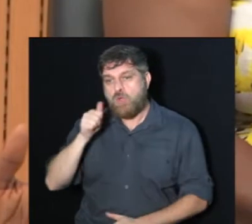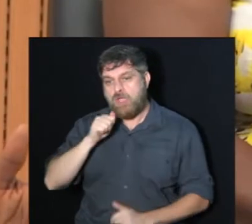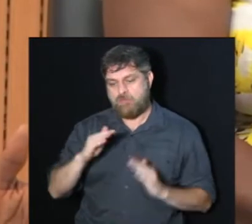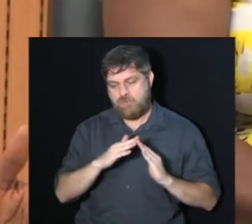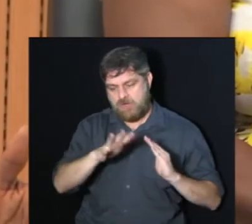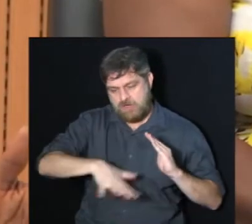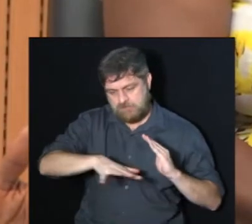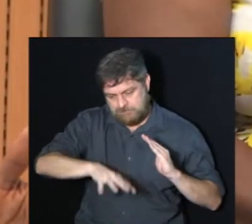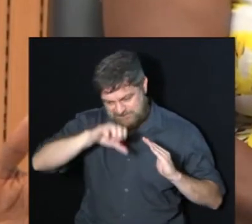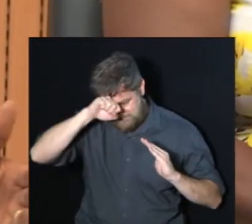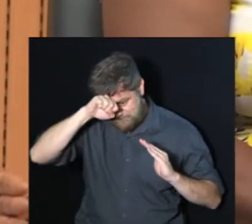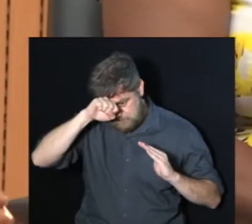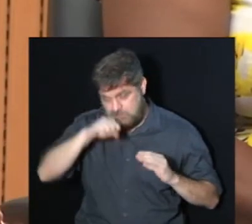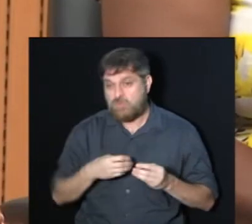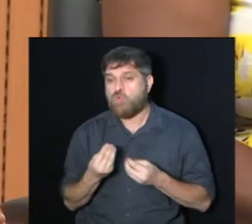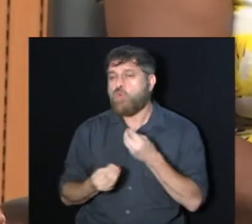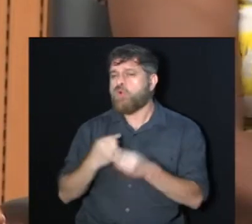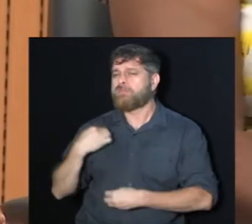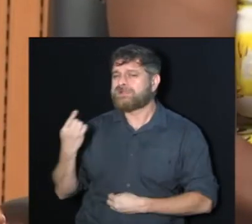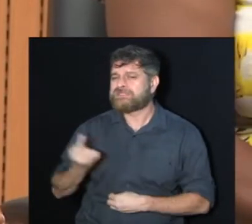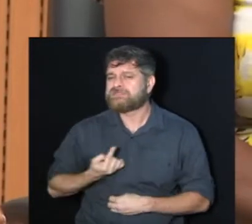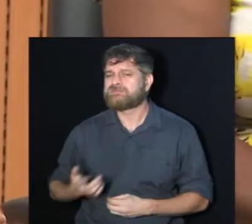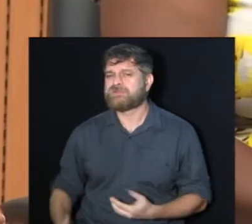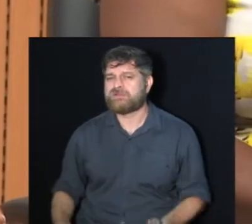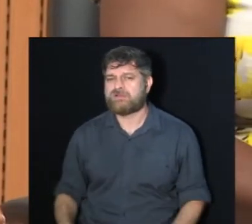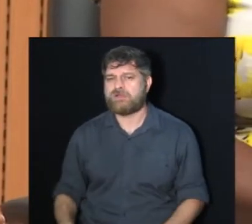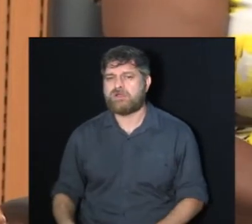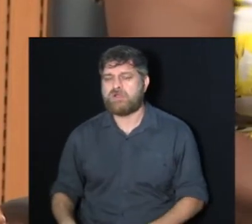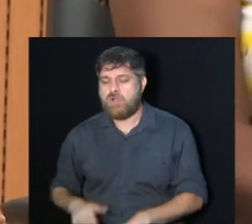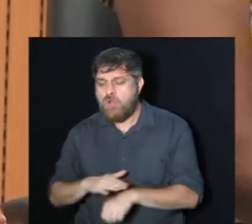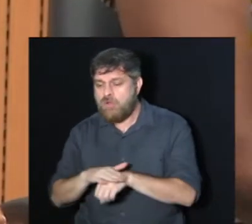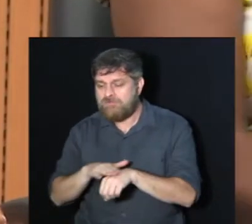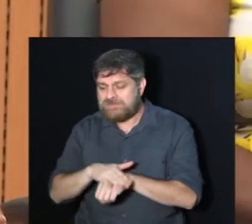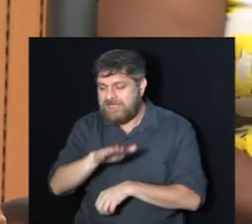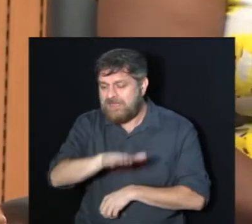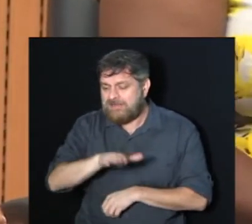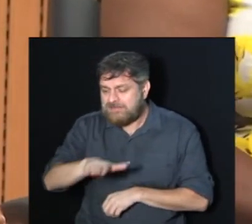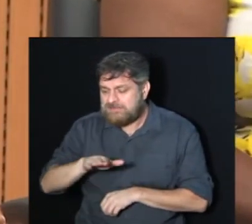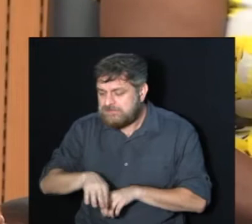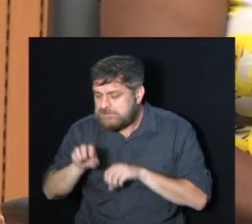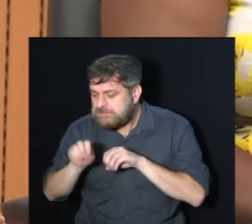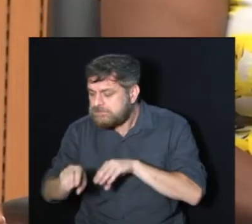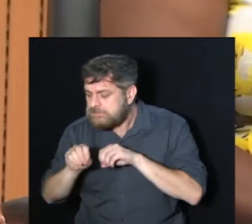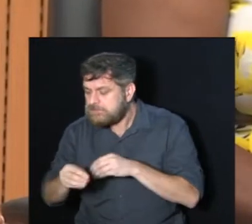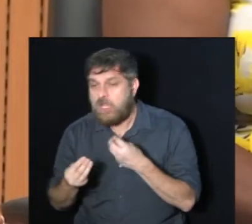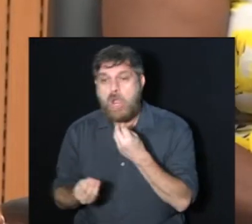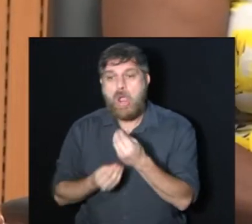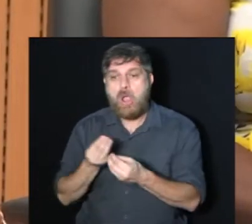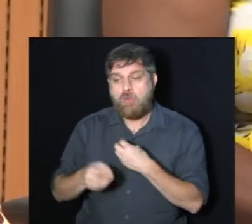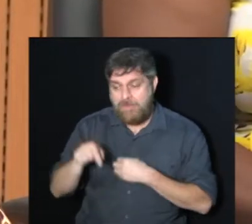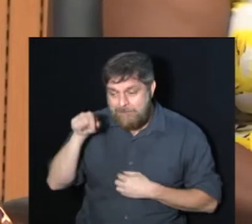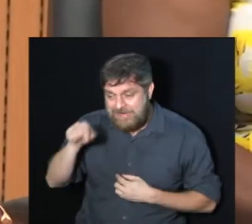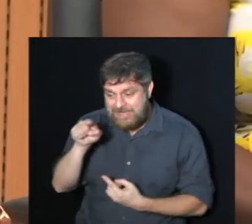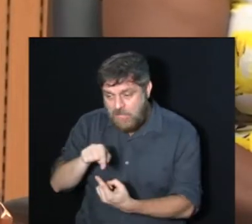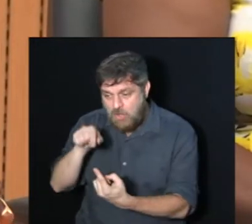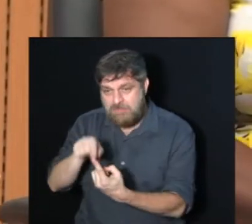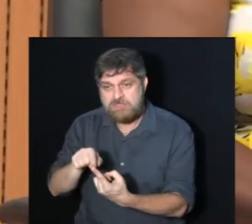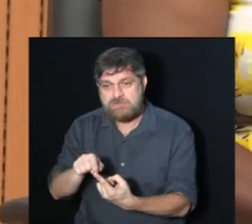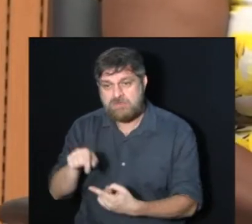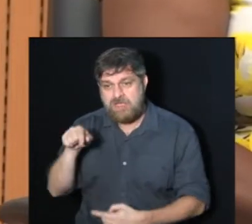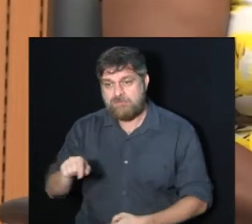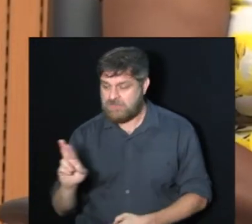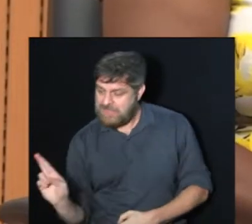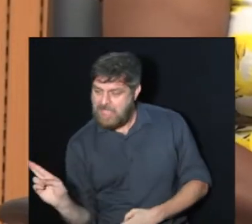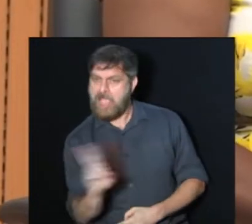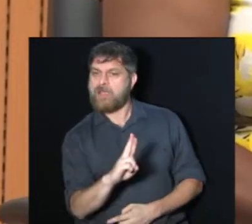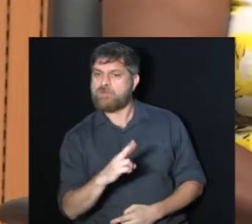gente faz isso? Como é que nós vamos conversar com as nossas crianças para que as crianças possam dizer com